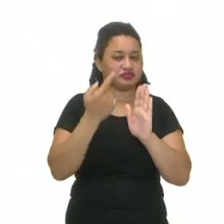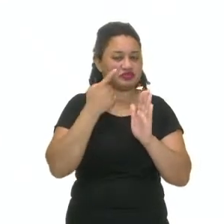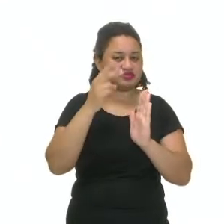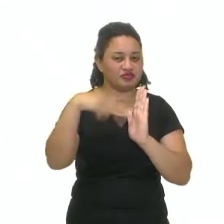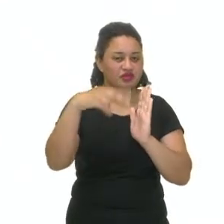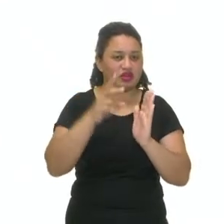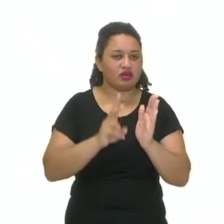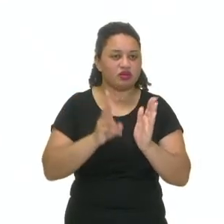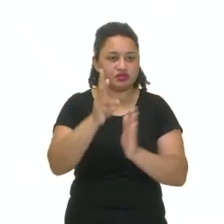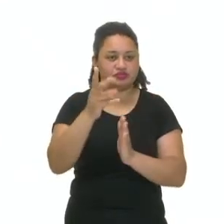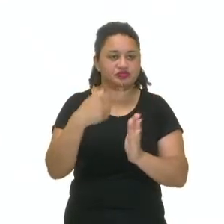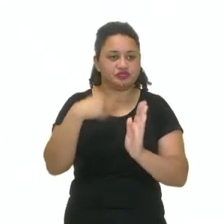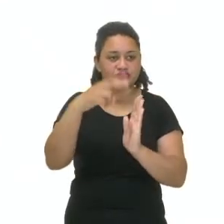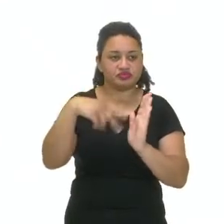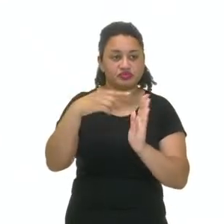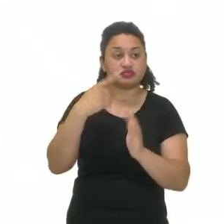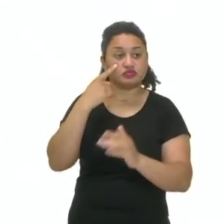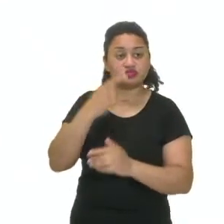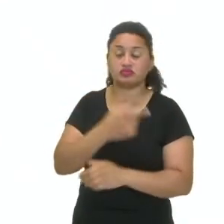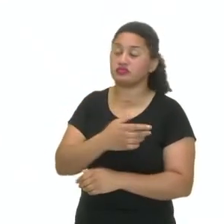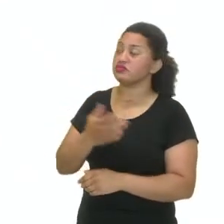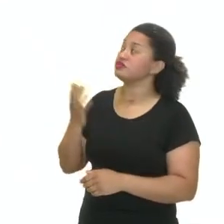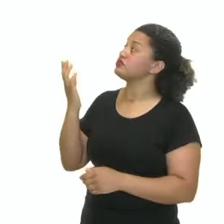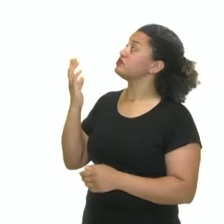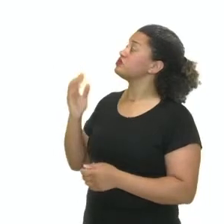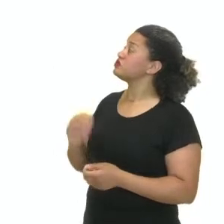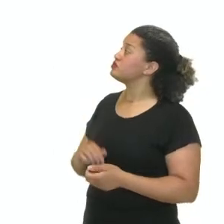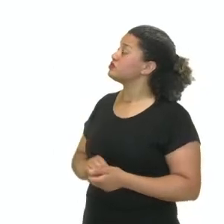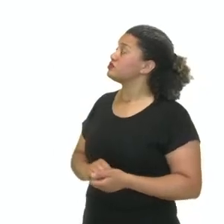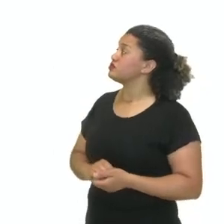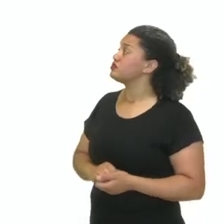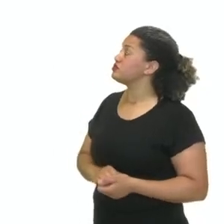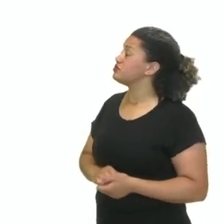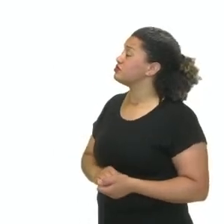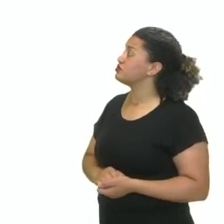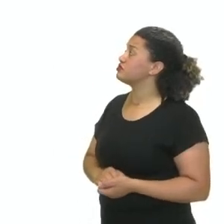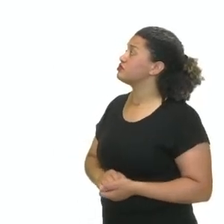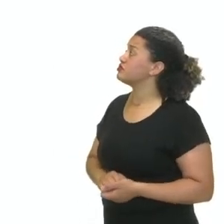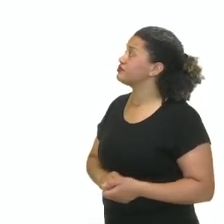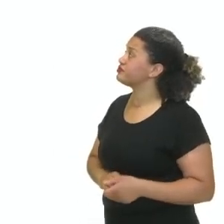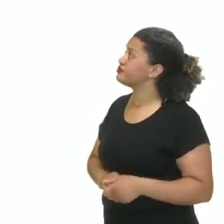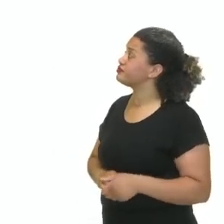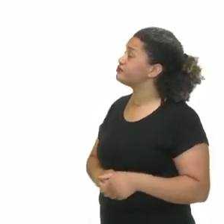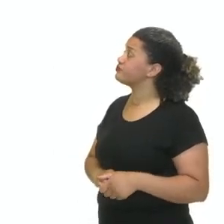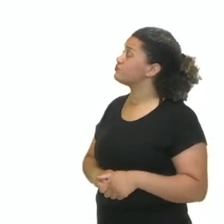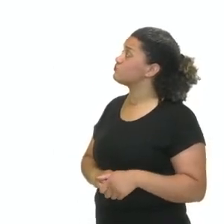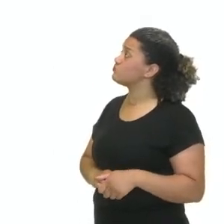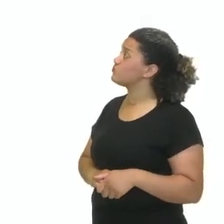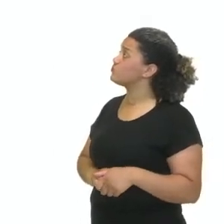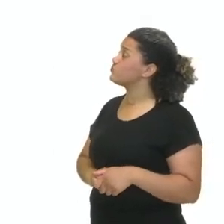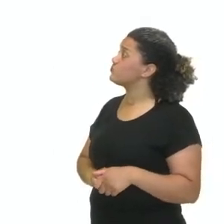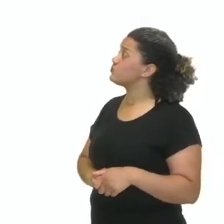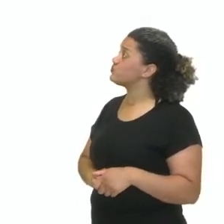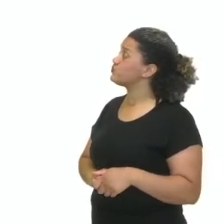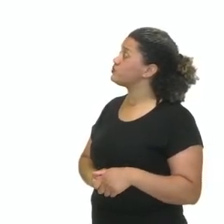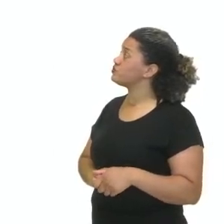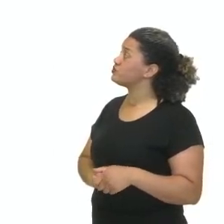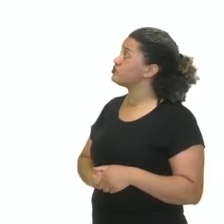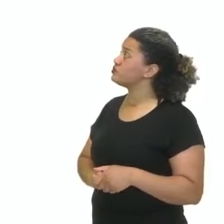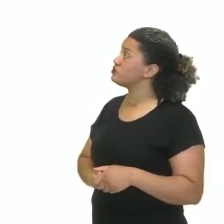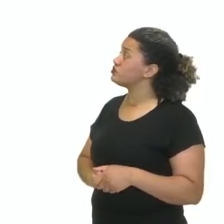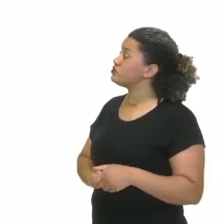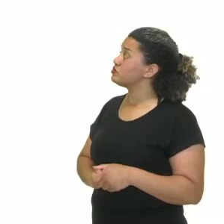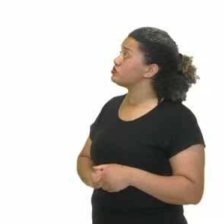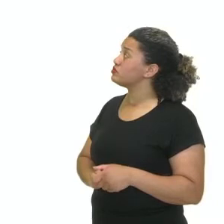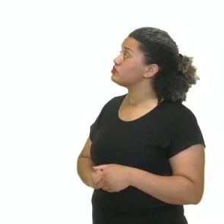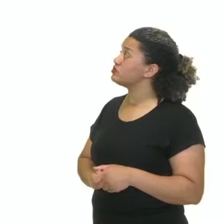Consumo influencia lixo e exploração de recursos naturais. Um outro problema, além da exploração do planeta,